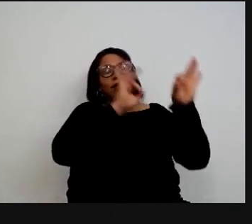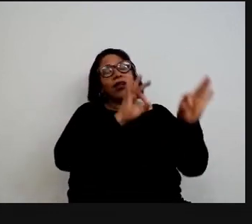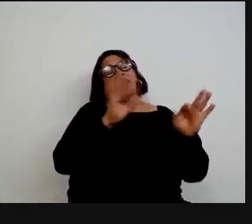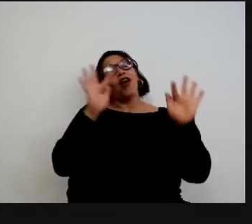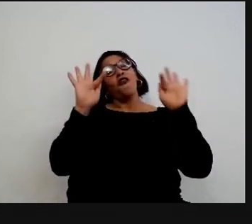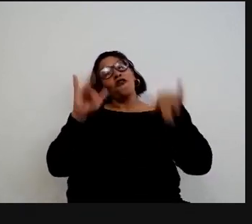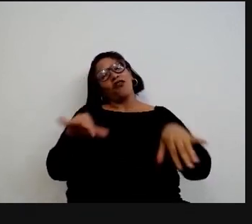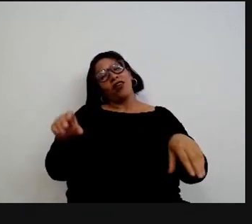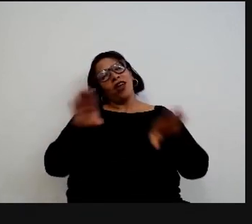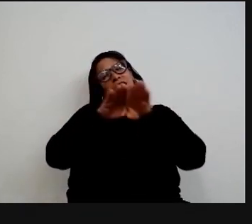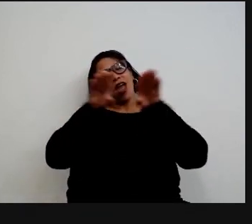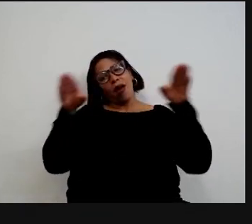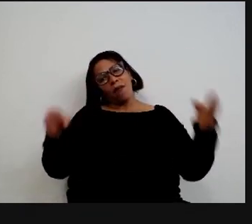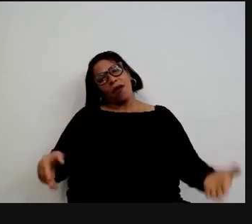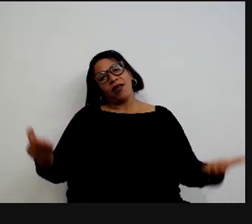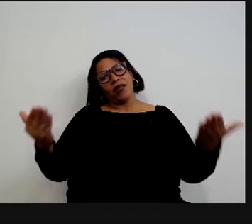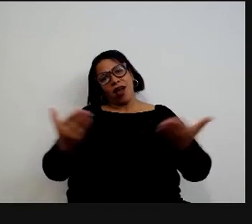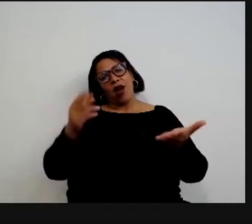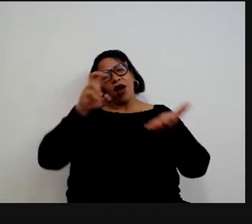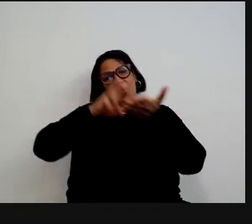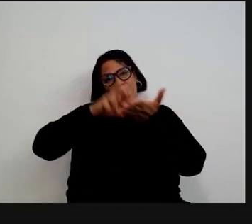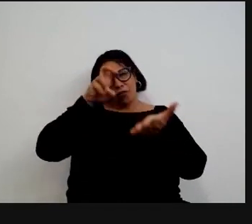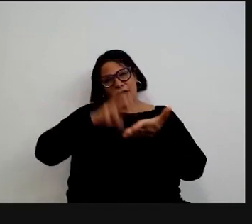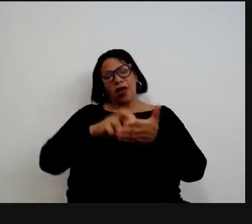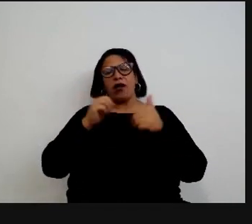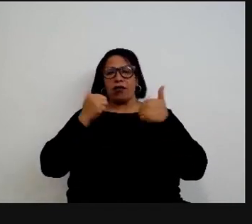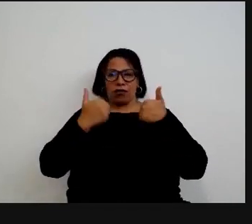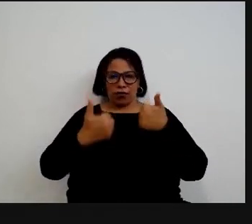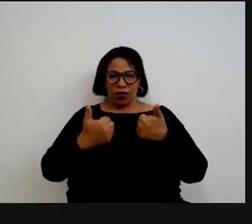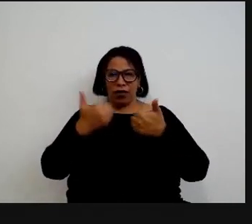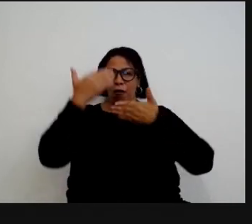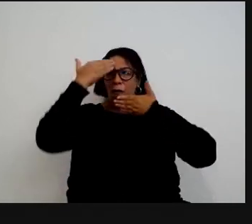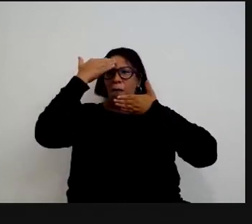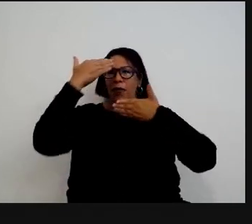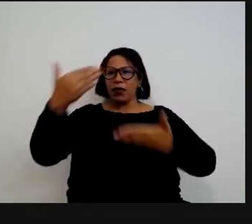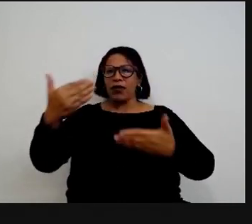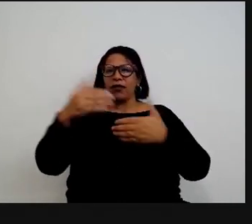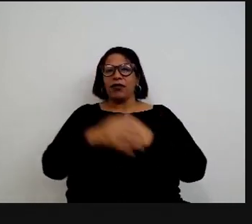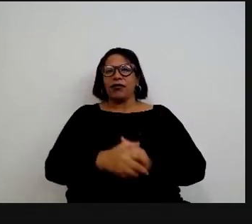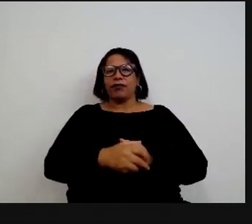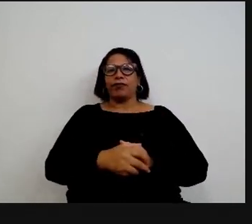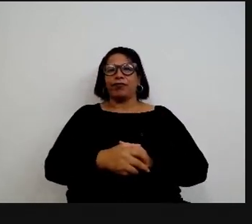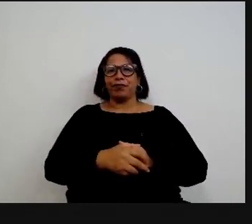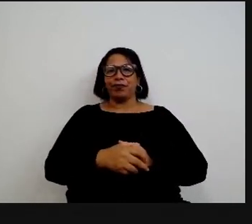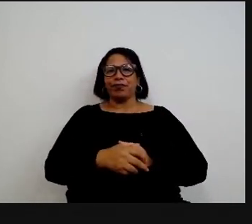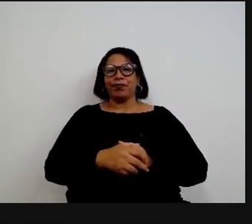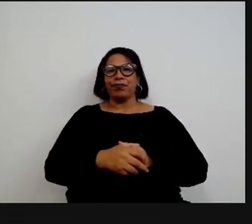infelizmente, a nossa mesa desta manhã. Tá bom? Obrigado.